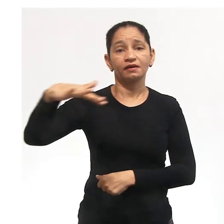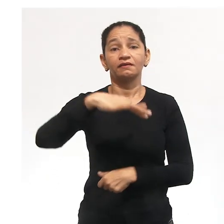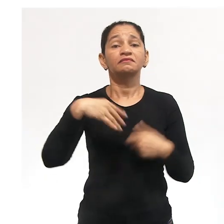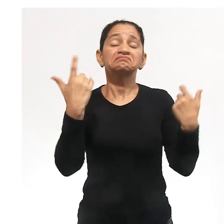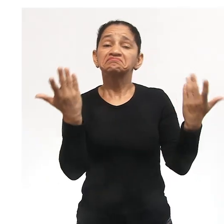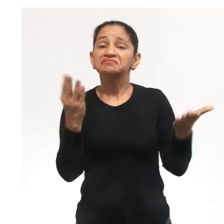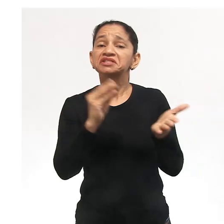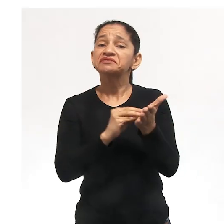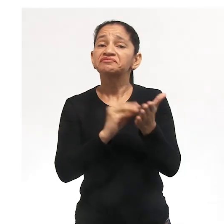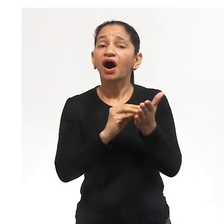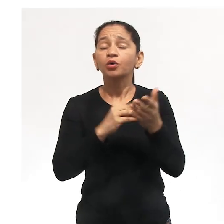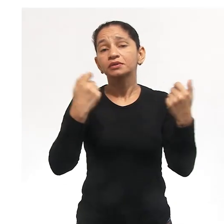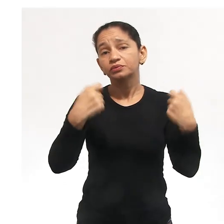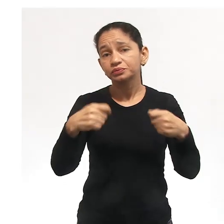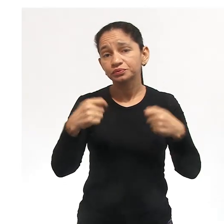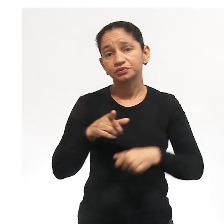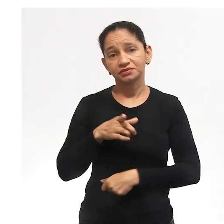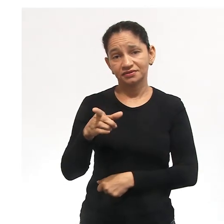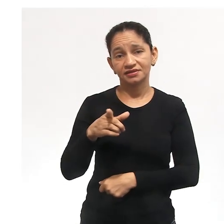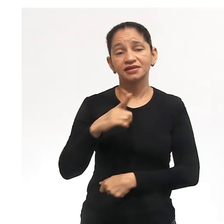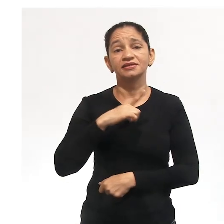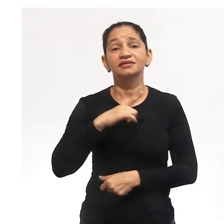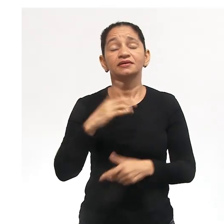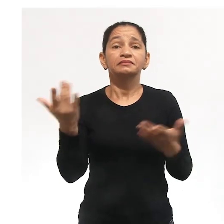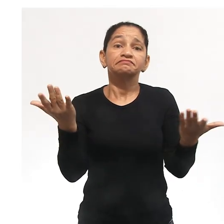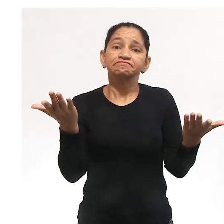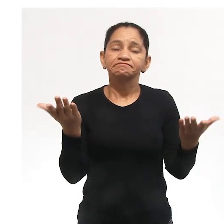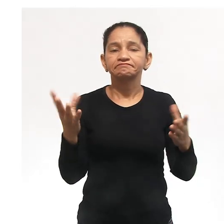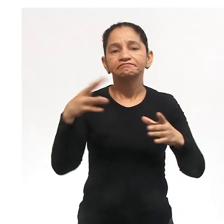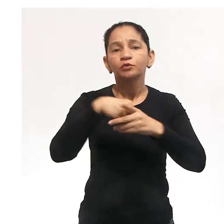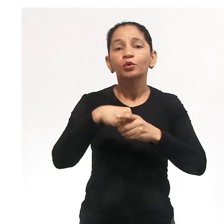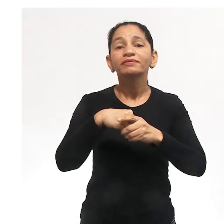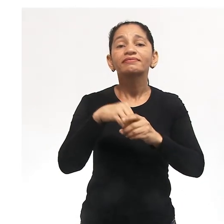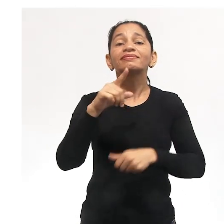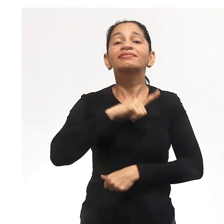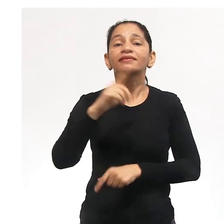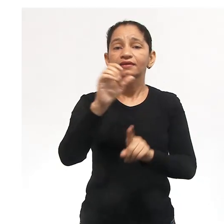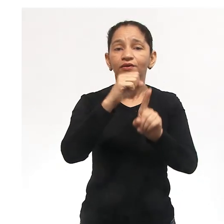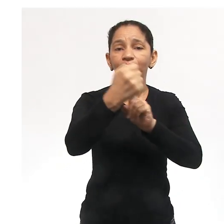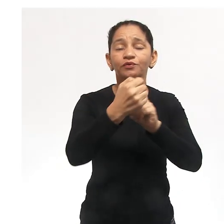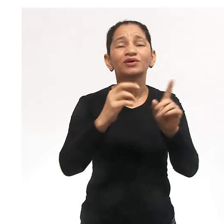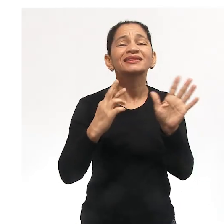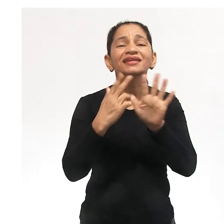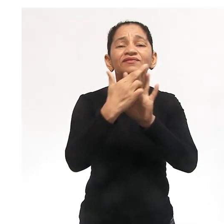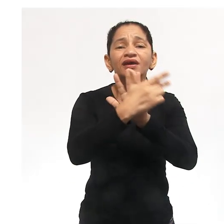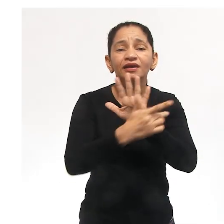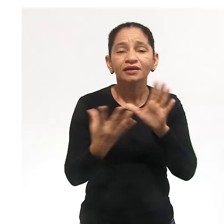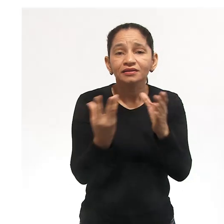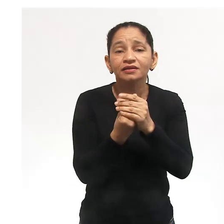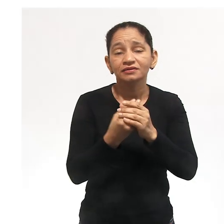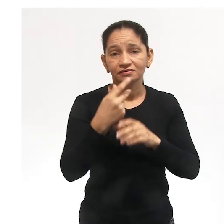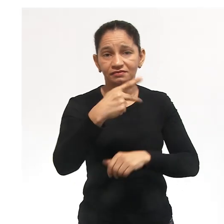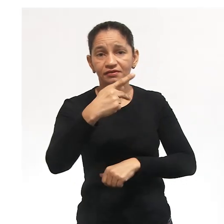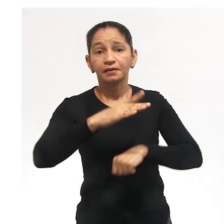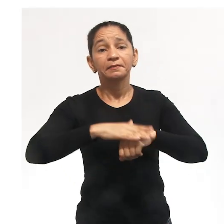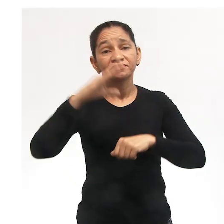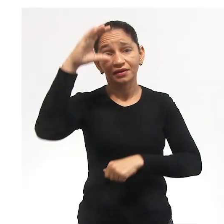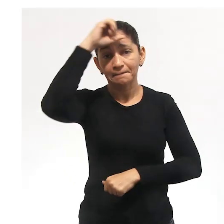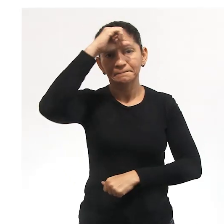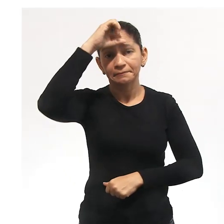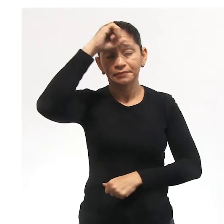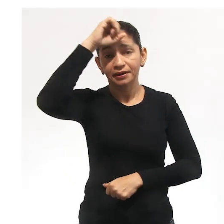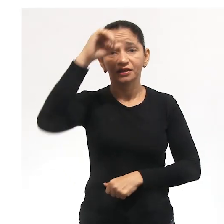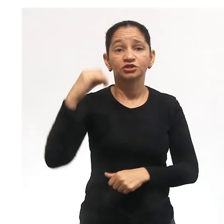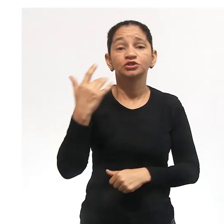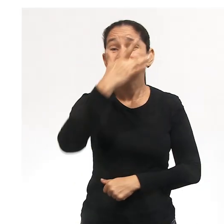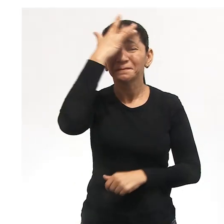uma necessidade de entendimento complexo por envolver vários fatores. Aqui nós estamos falando do